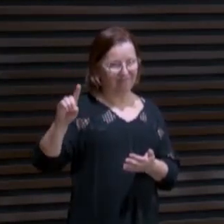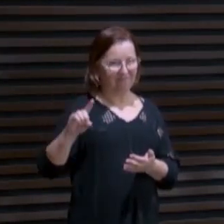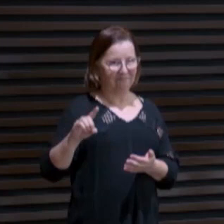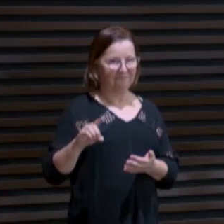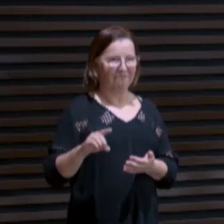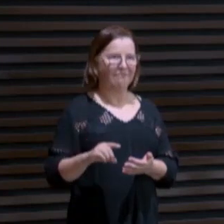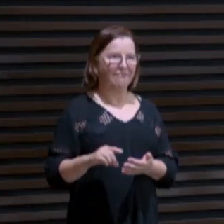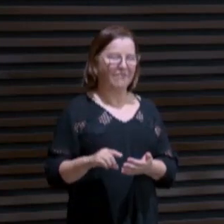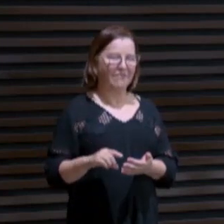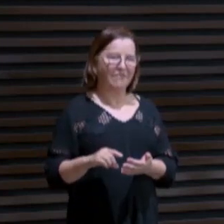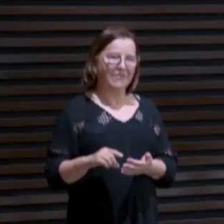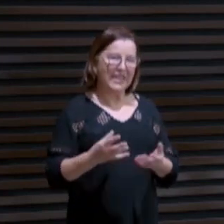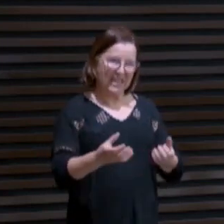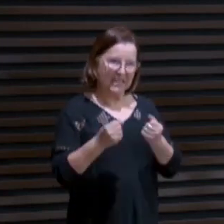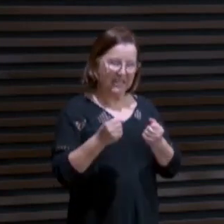sórdido.